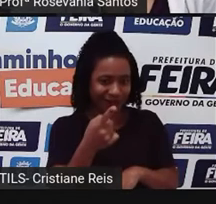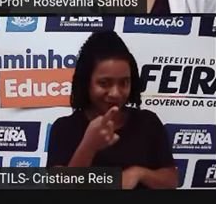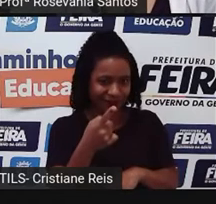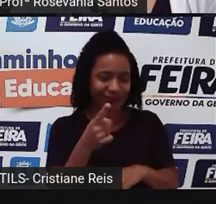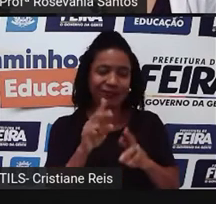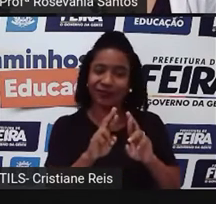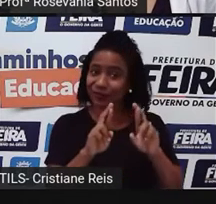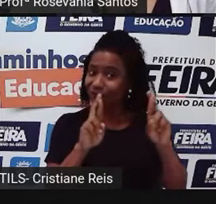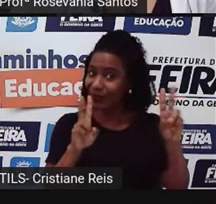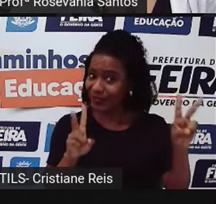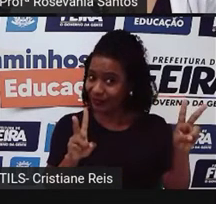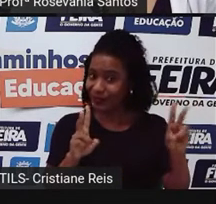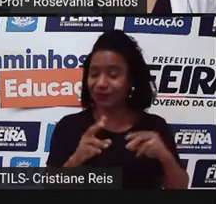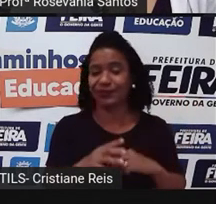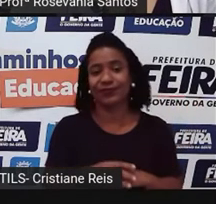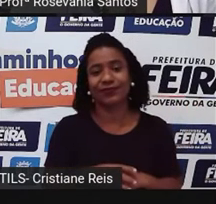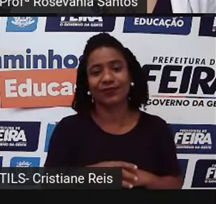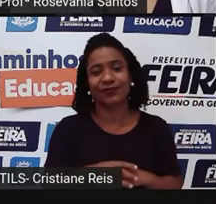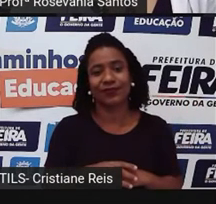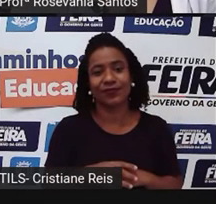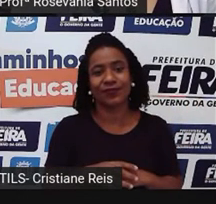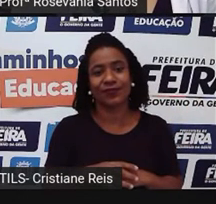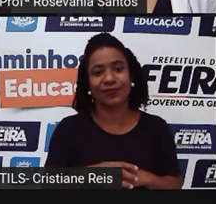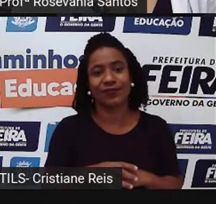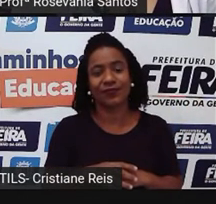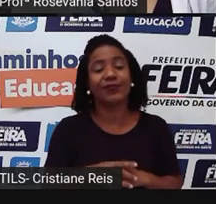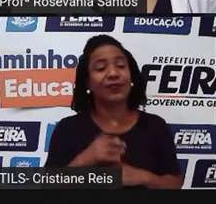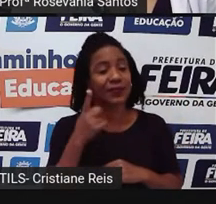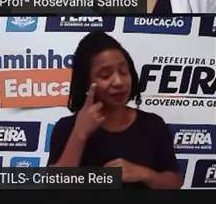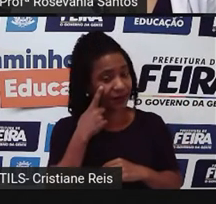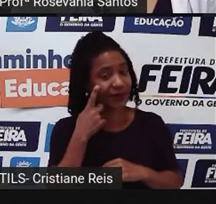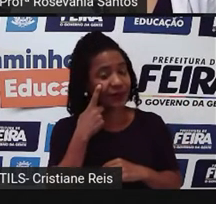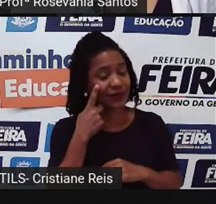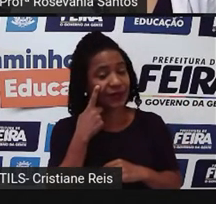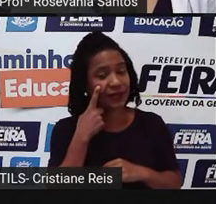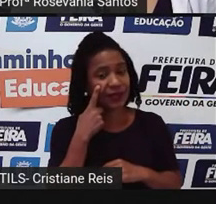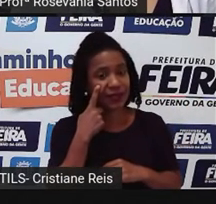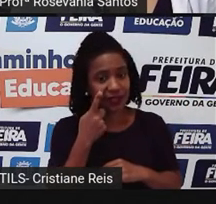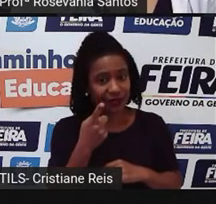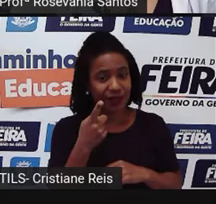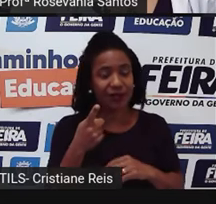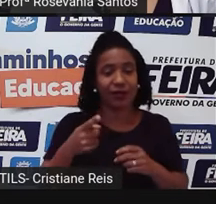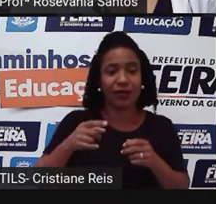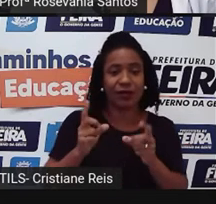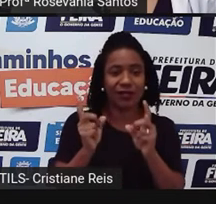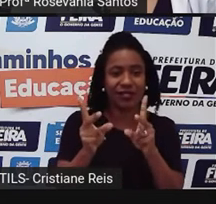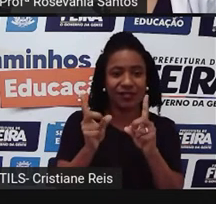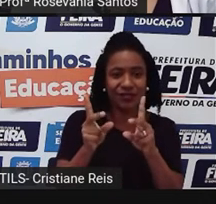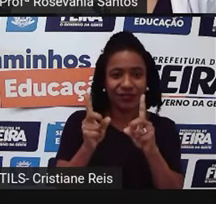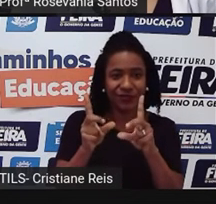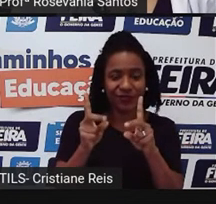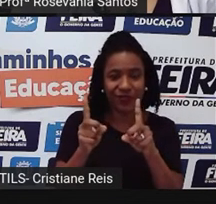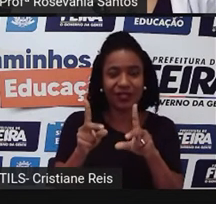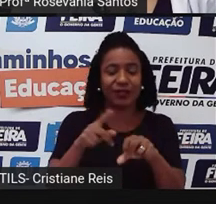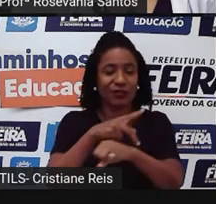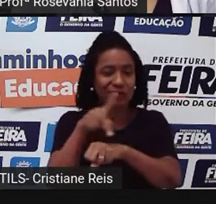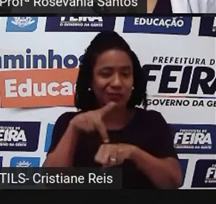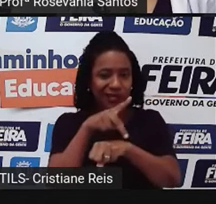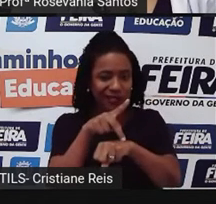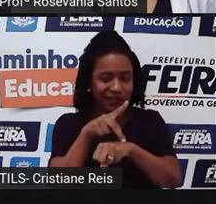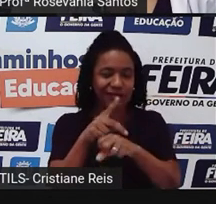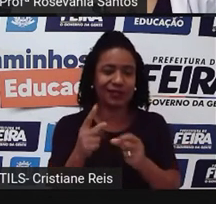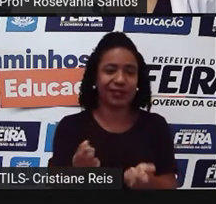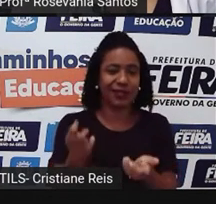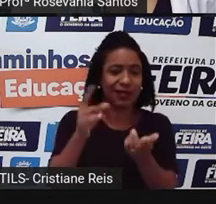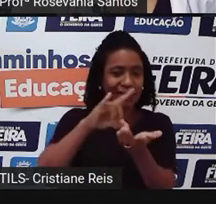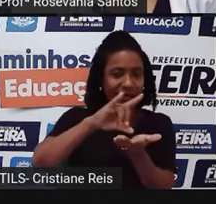observando. Então, bora dizer assim, o mercado voltado, né, para os países capitalistas, onde